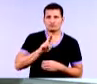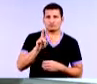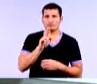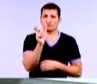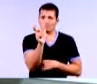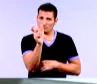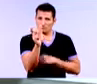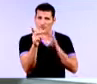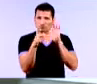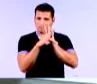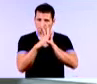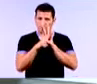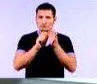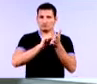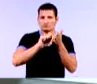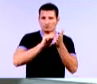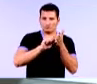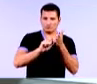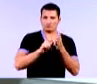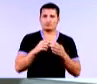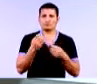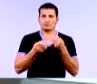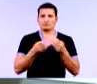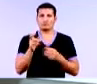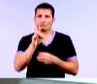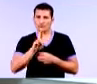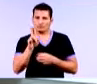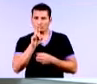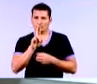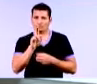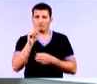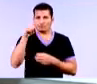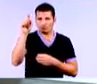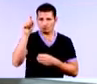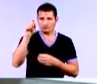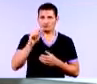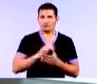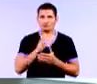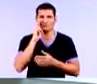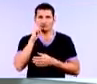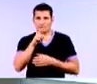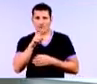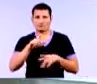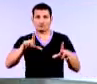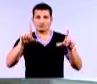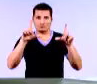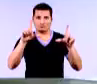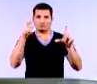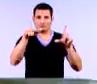reservada escreva e como que eu uso a acentuação, tá? Vamos dar uma olhada aqui na tela novamente.